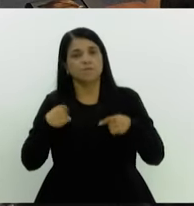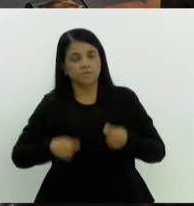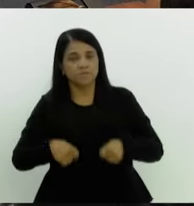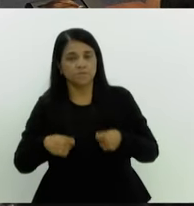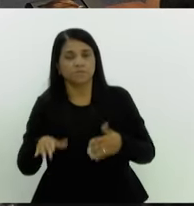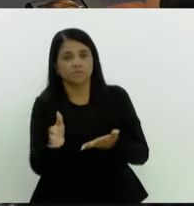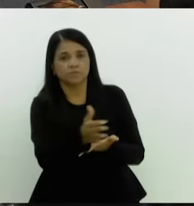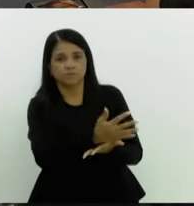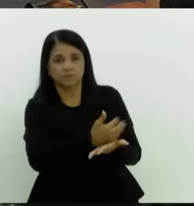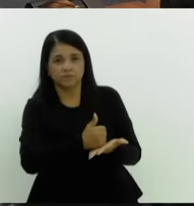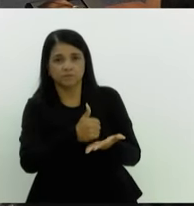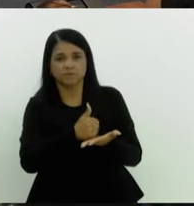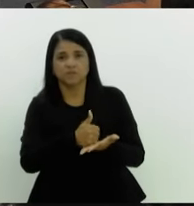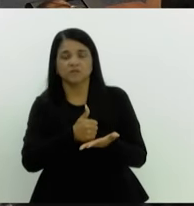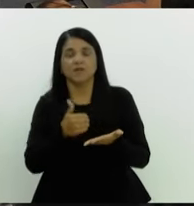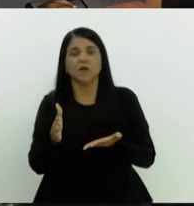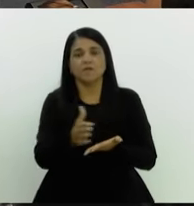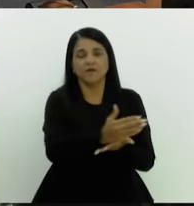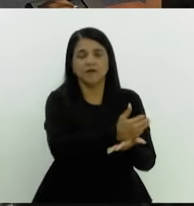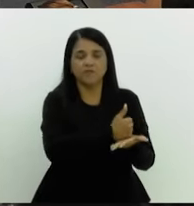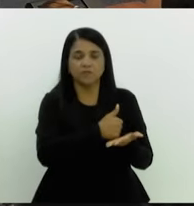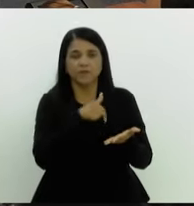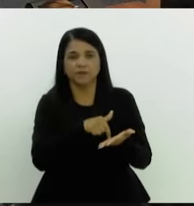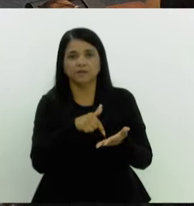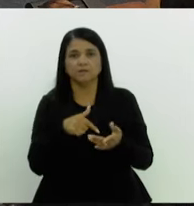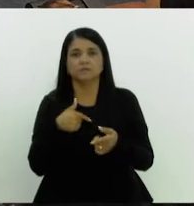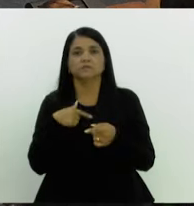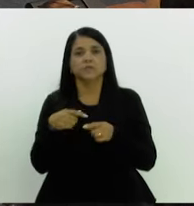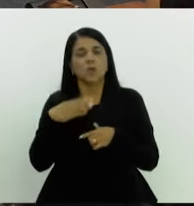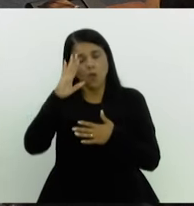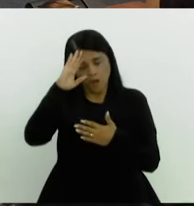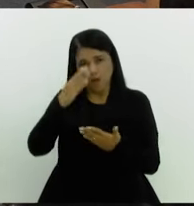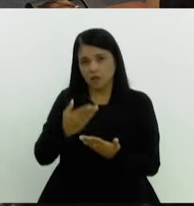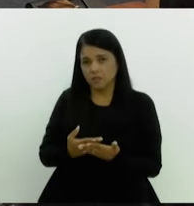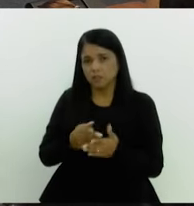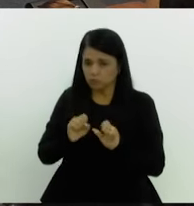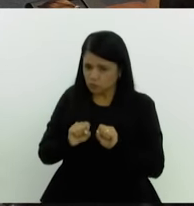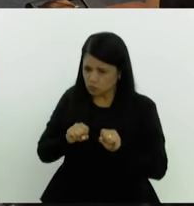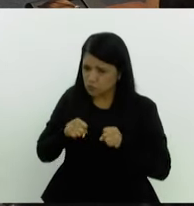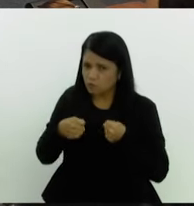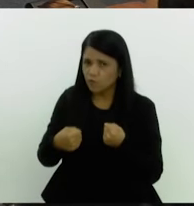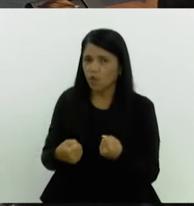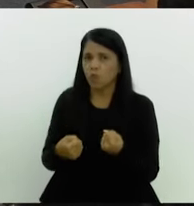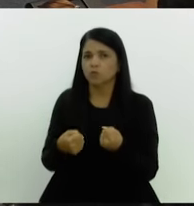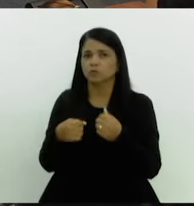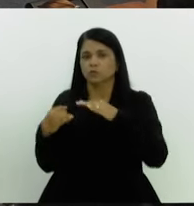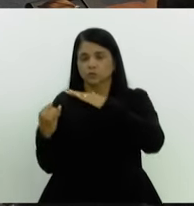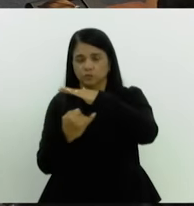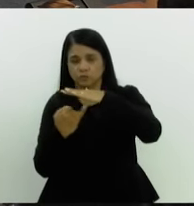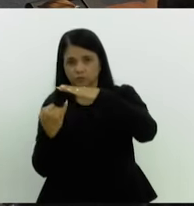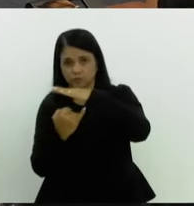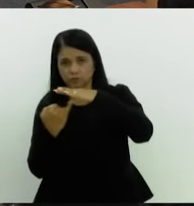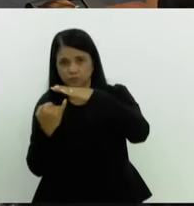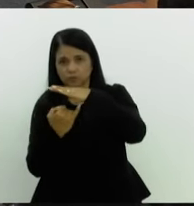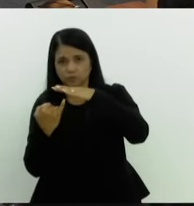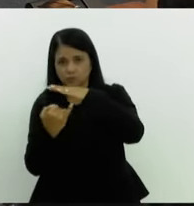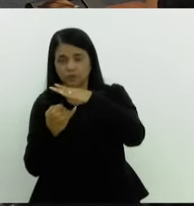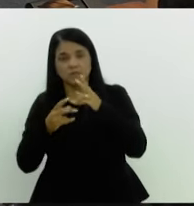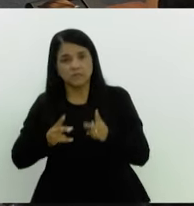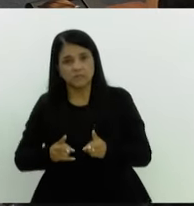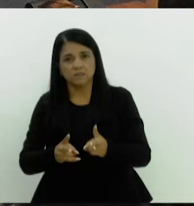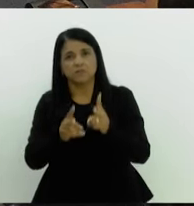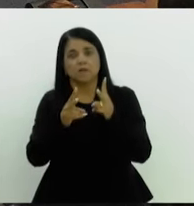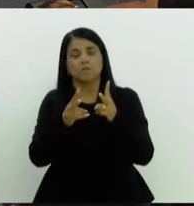oficiais Eu acredito muito na conjunção de esforços em atuação interinstitucional eu tô sempre de